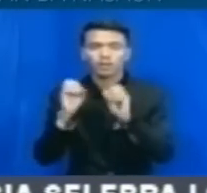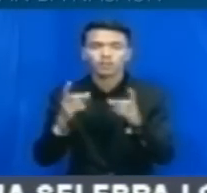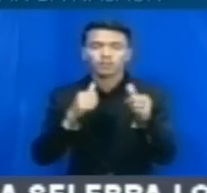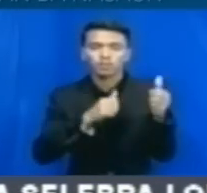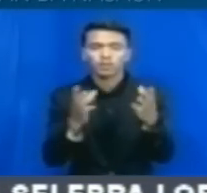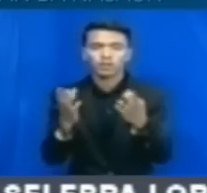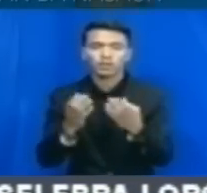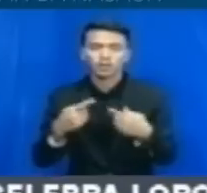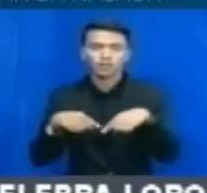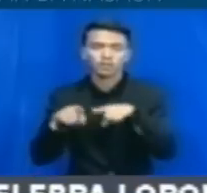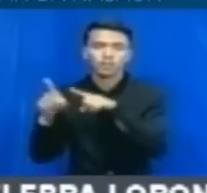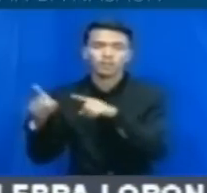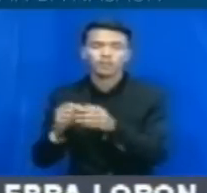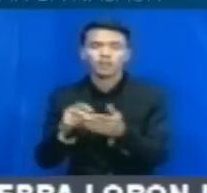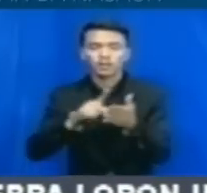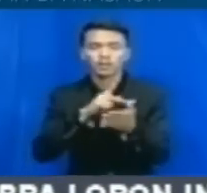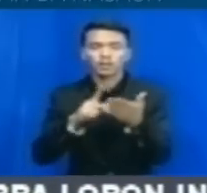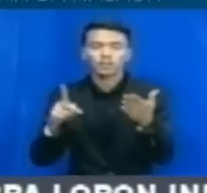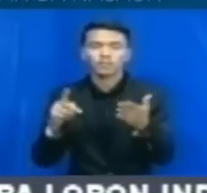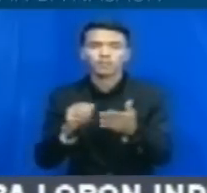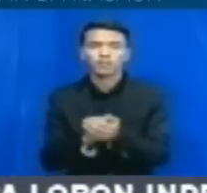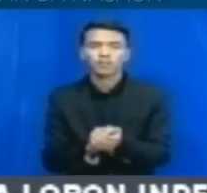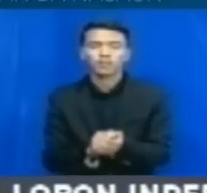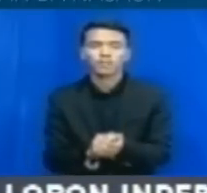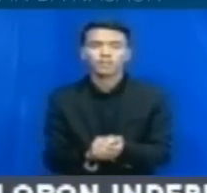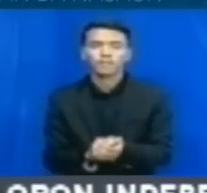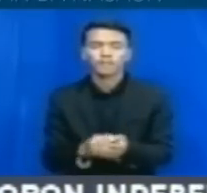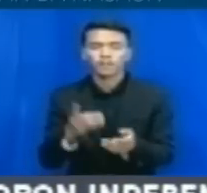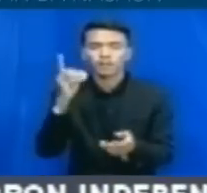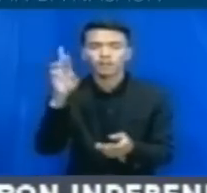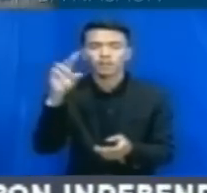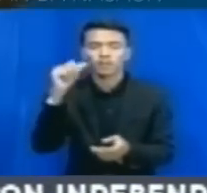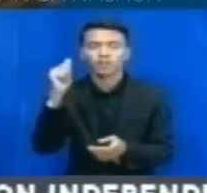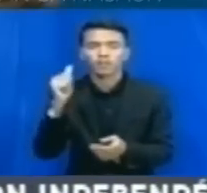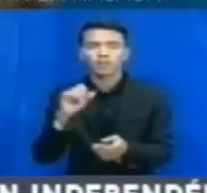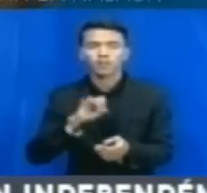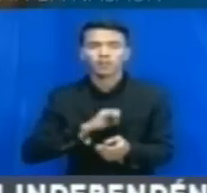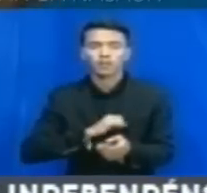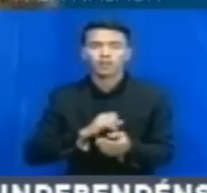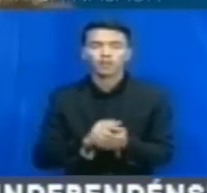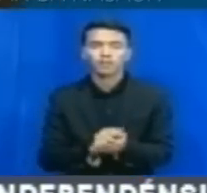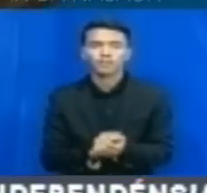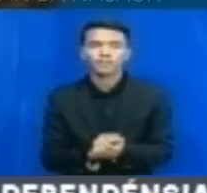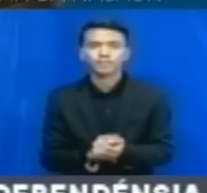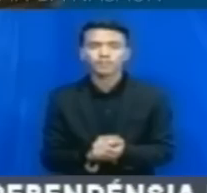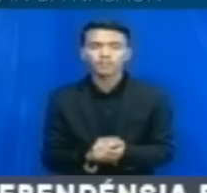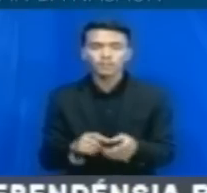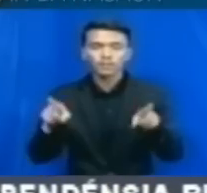tem que haruka embana ba tamaret crime ne comete crime droga how was it oman jeni anu inde kata